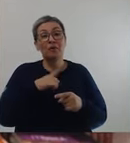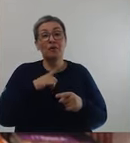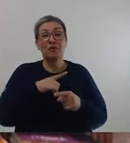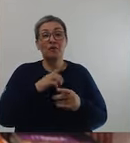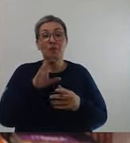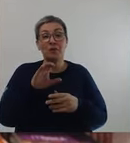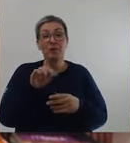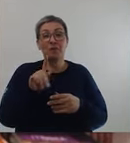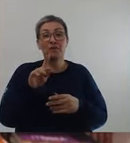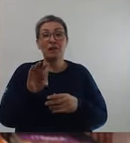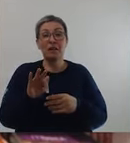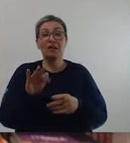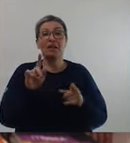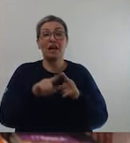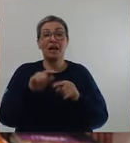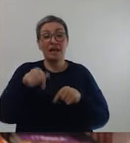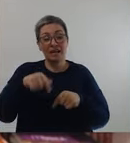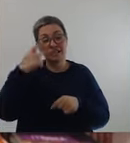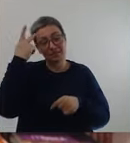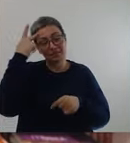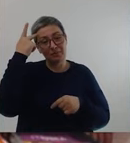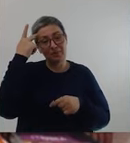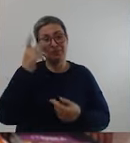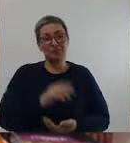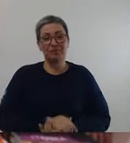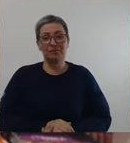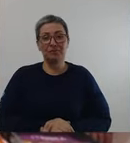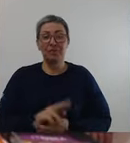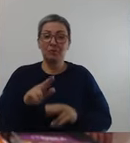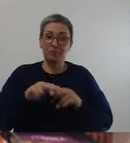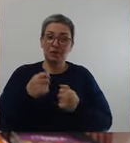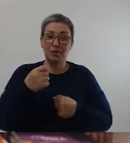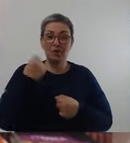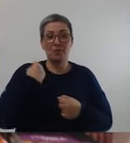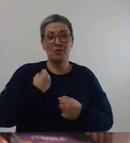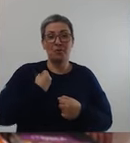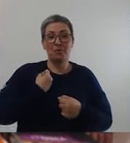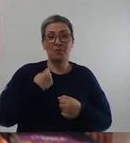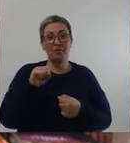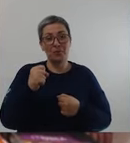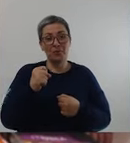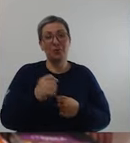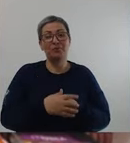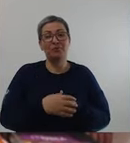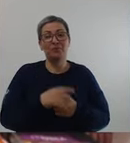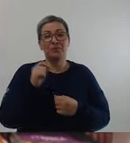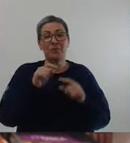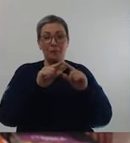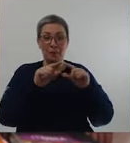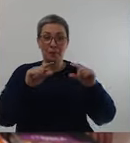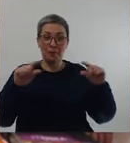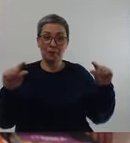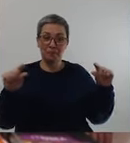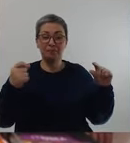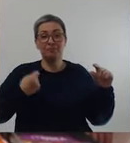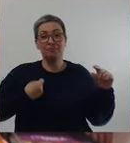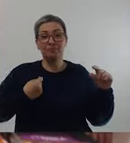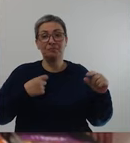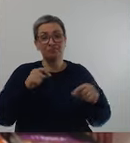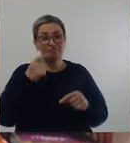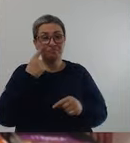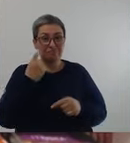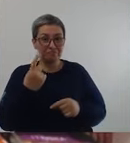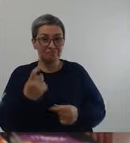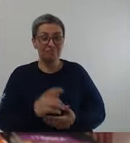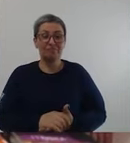você deve ter tirado o seu CPF aqui no estado de São Paulo, né? Por isso tem essa sequência de numeração